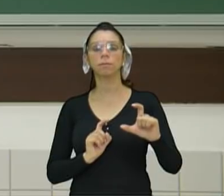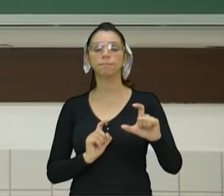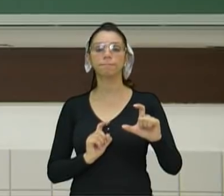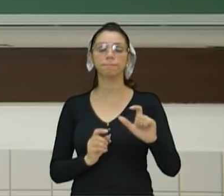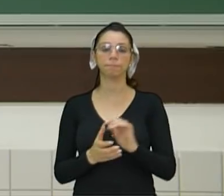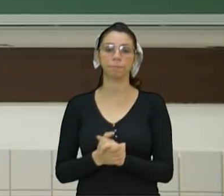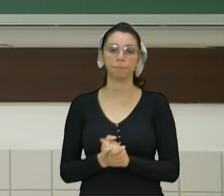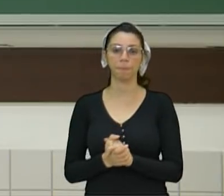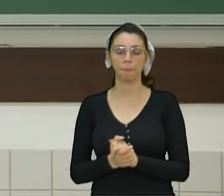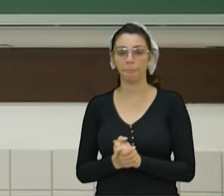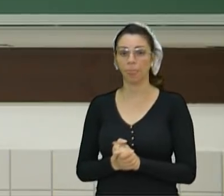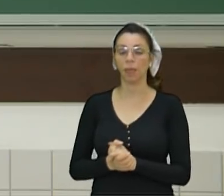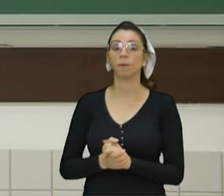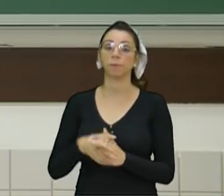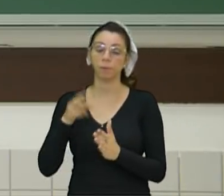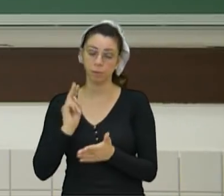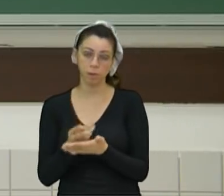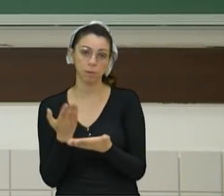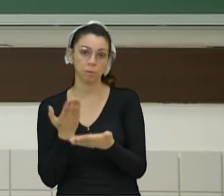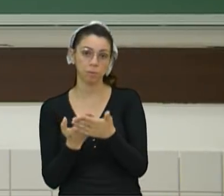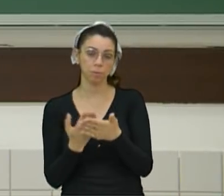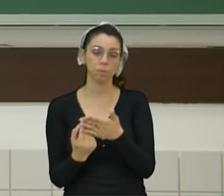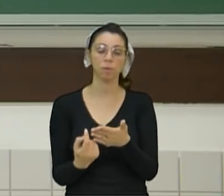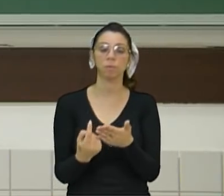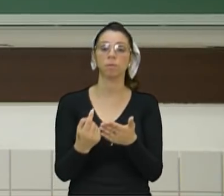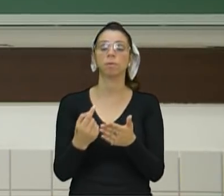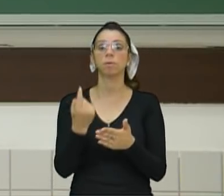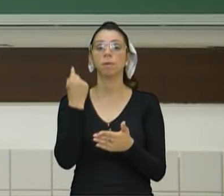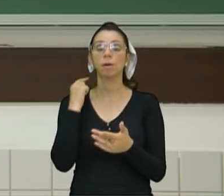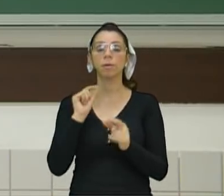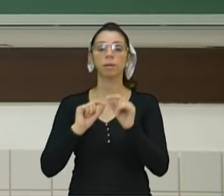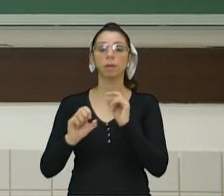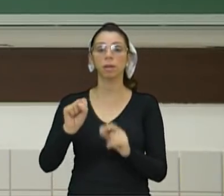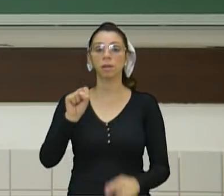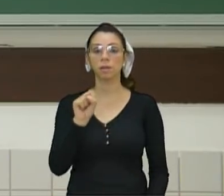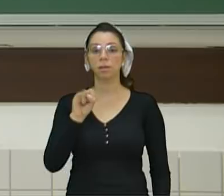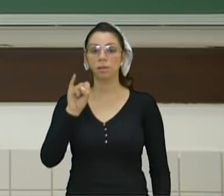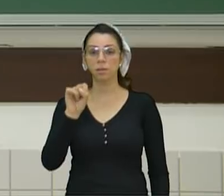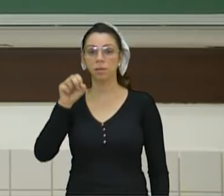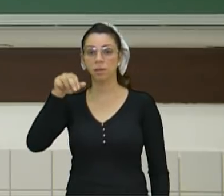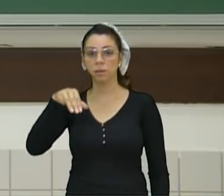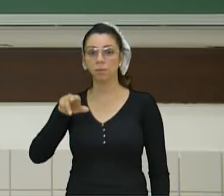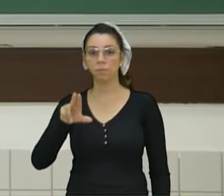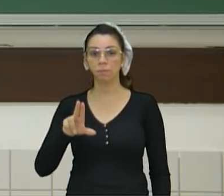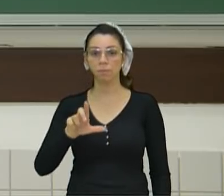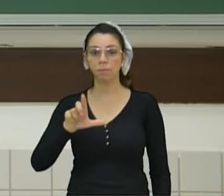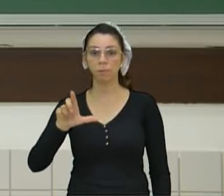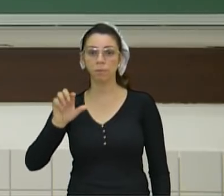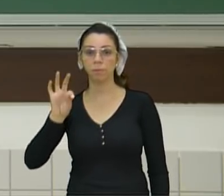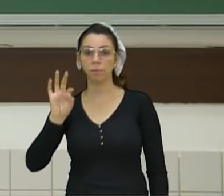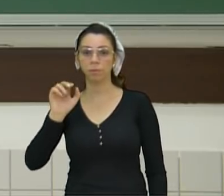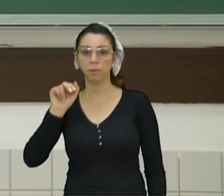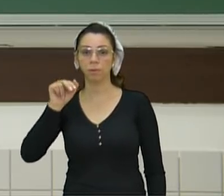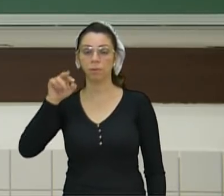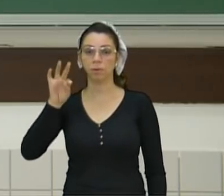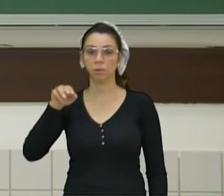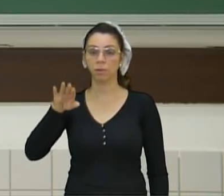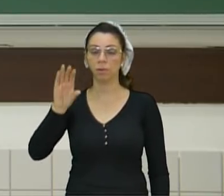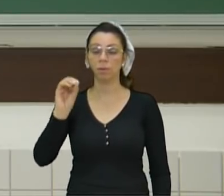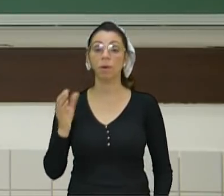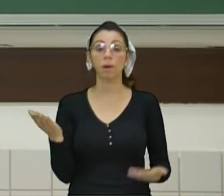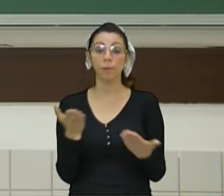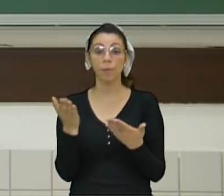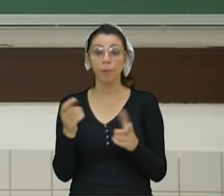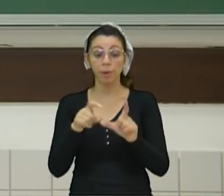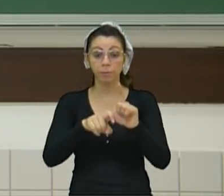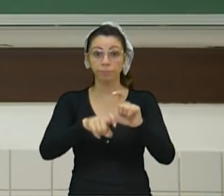eventos simultâneos, né? Sem reposição. Agora, nós vamos falar de eventos independentes. Vamos